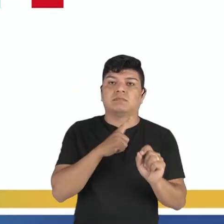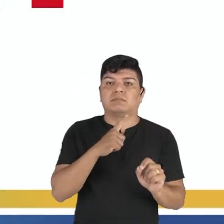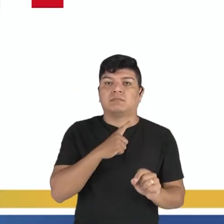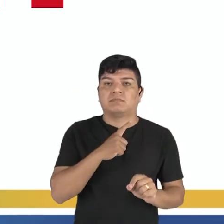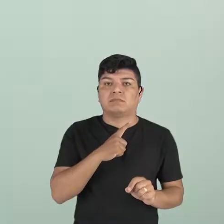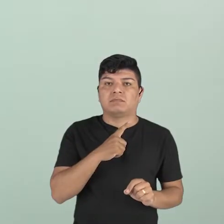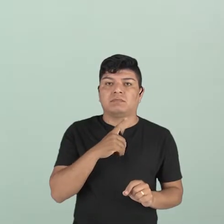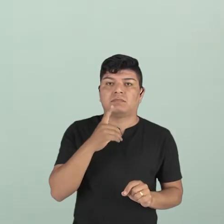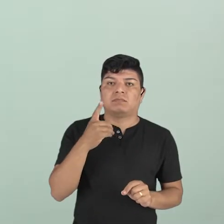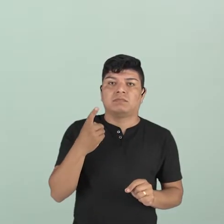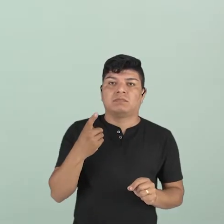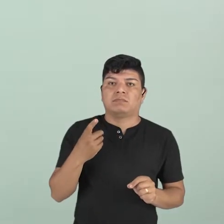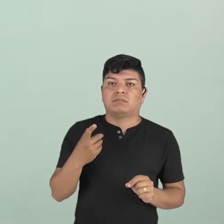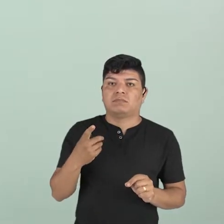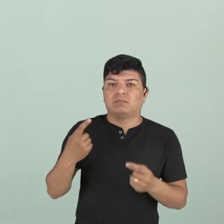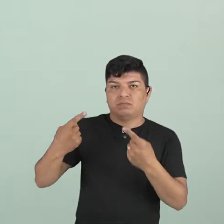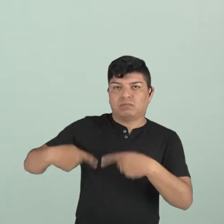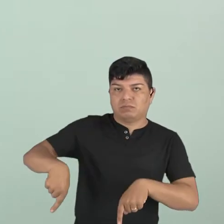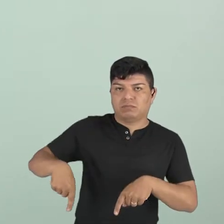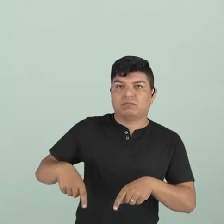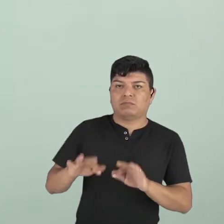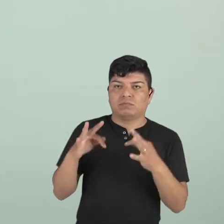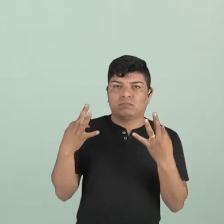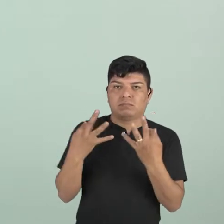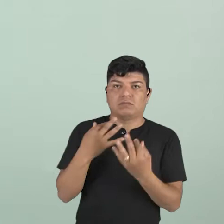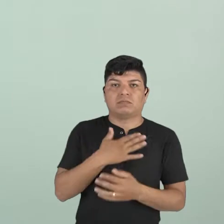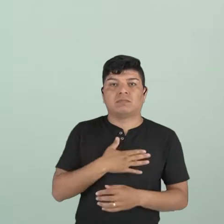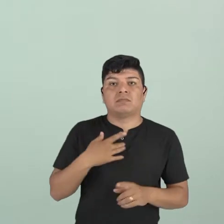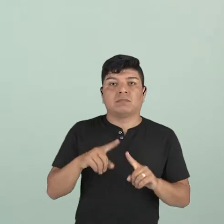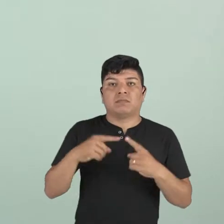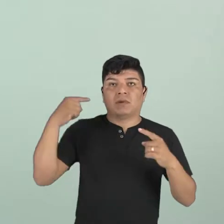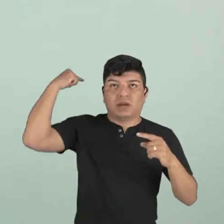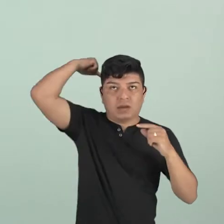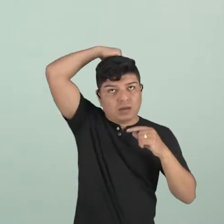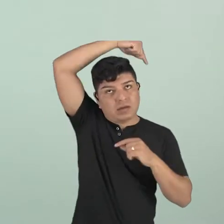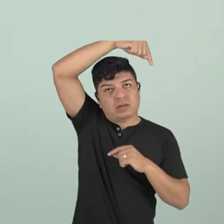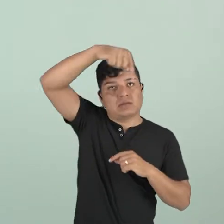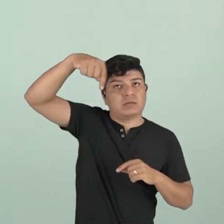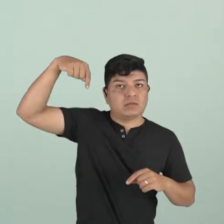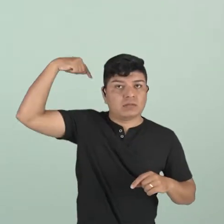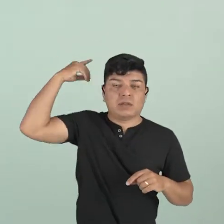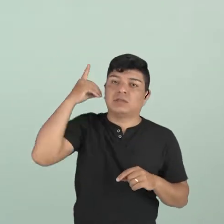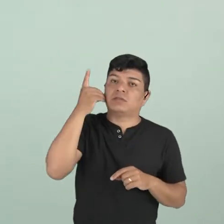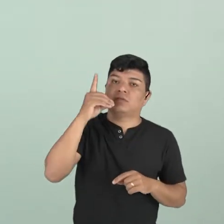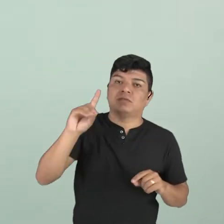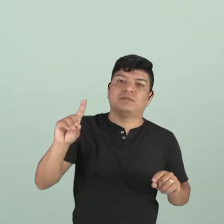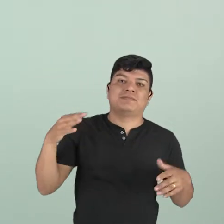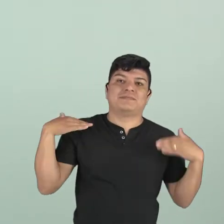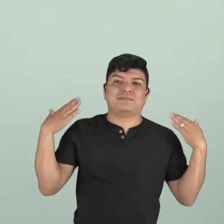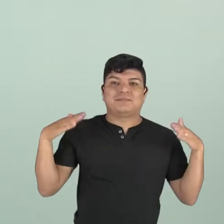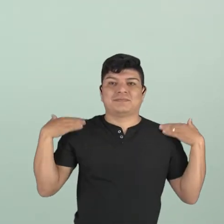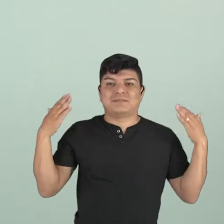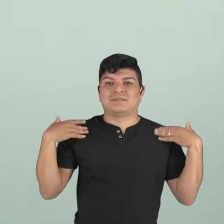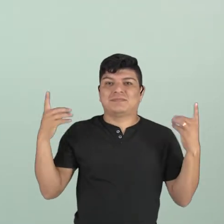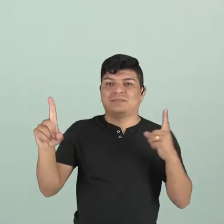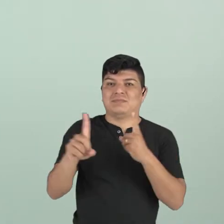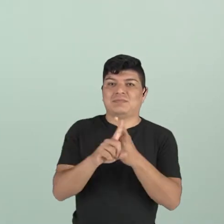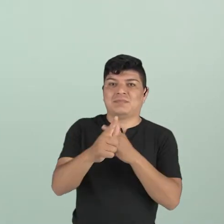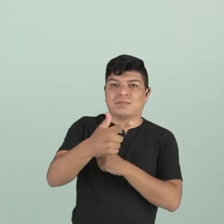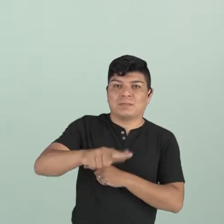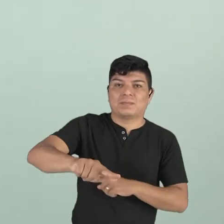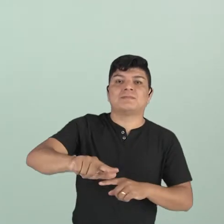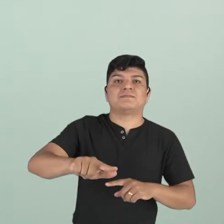tem um momento de luta ali pelos entes familiares queridos, já no México é diferente, eles veem esse momento como um momento de alegria, um momento de reencontro,